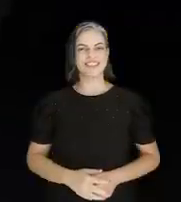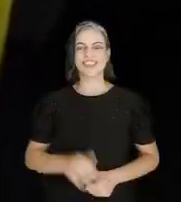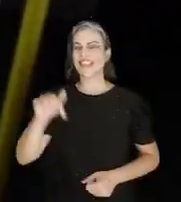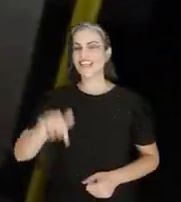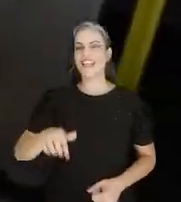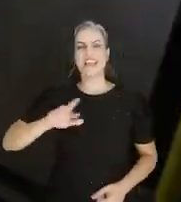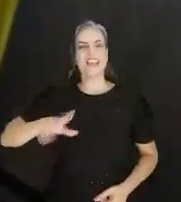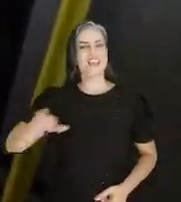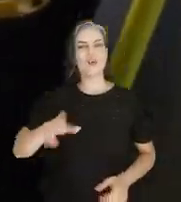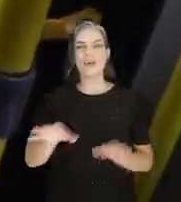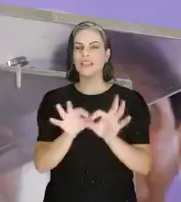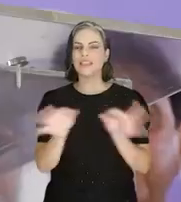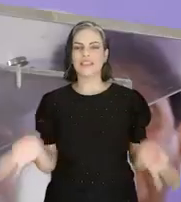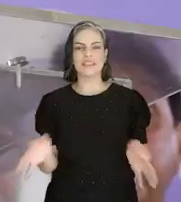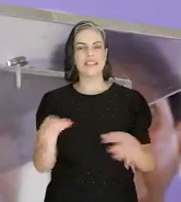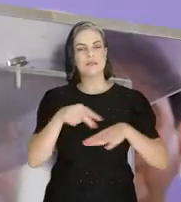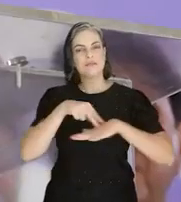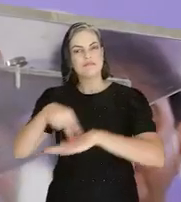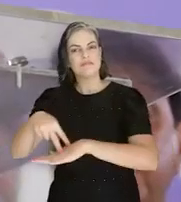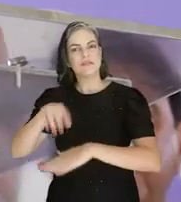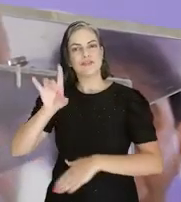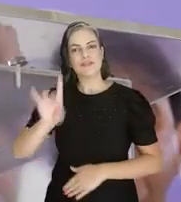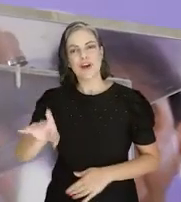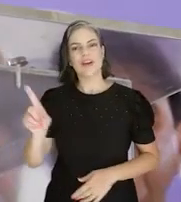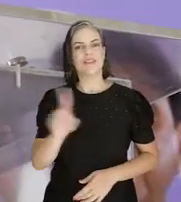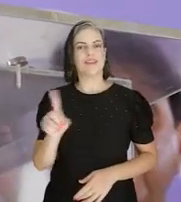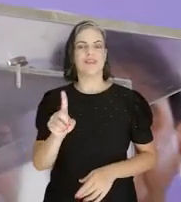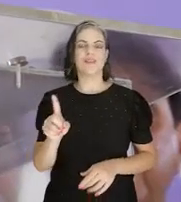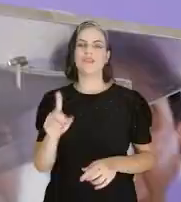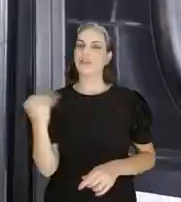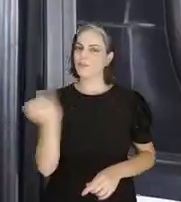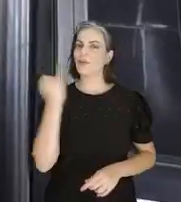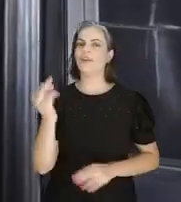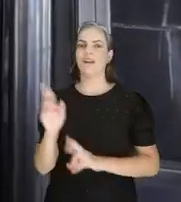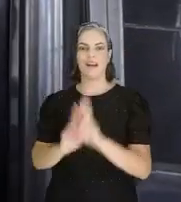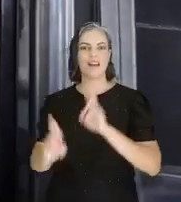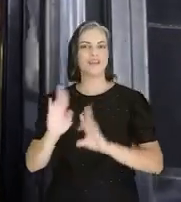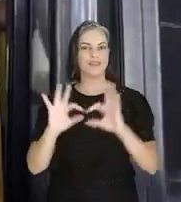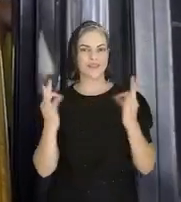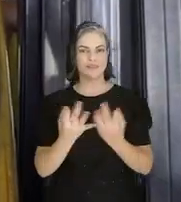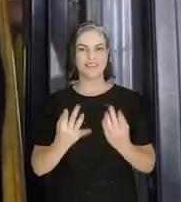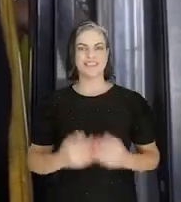transporte. Isso aqui não é só mobilidade urbana. Isso aqui humaniza relações familiares.